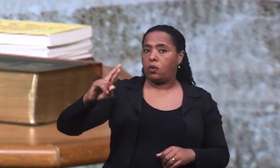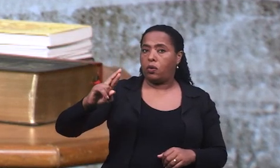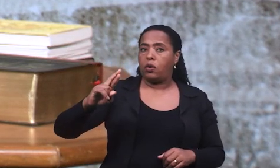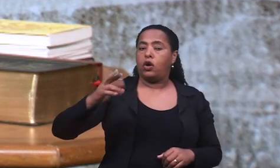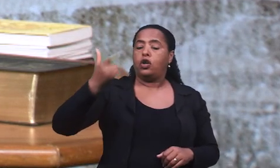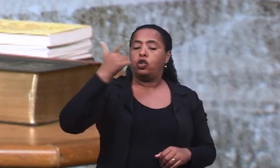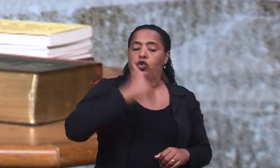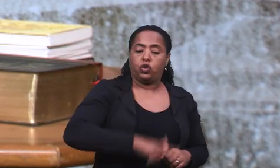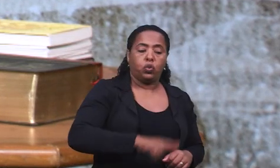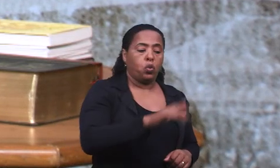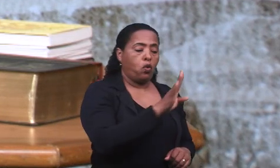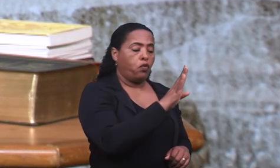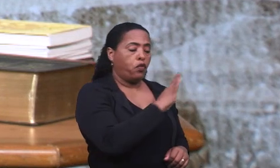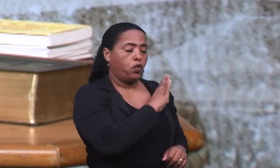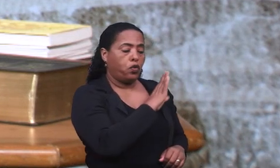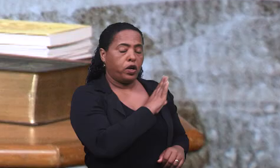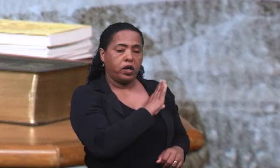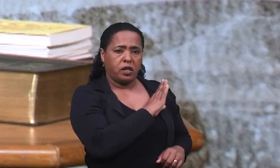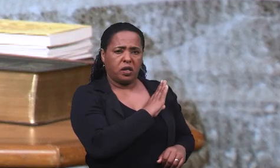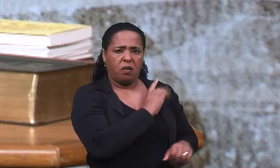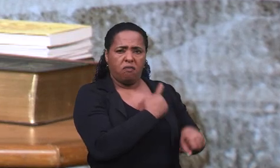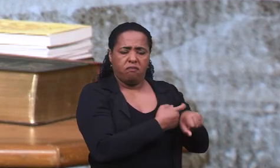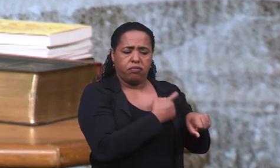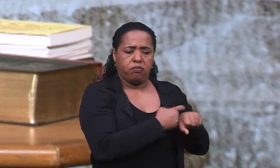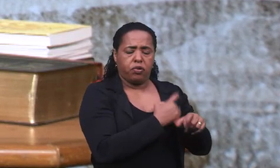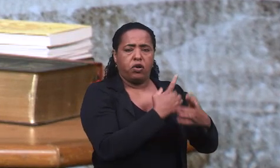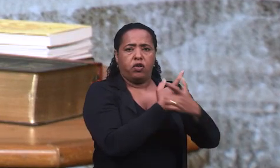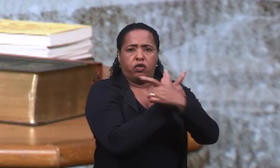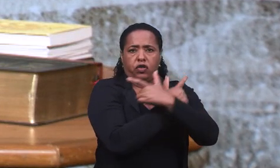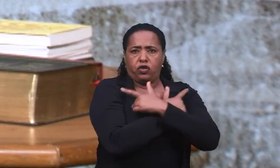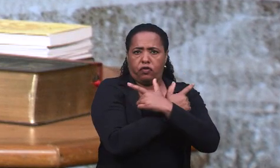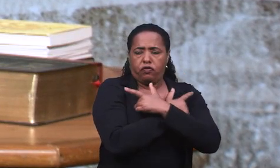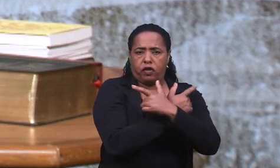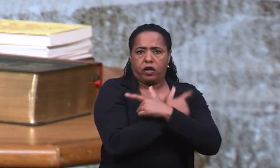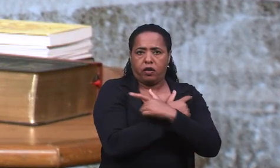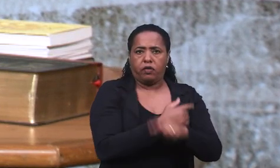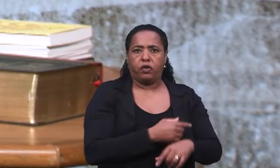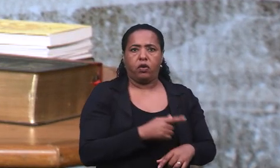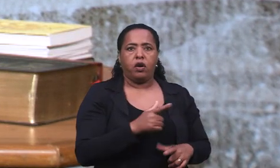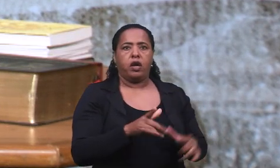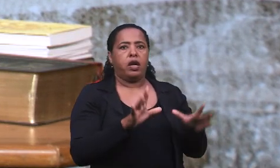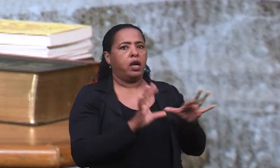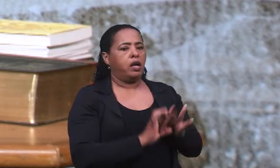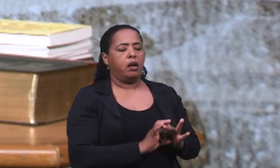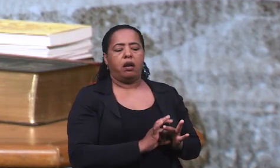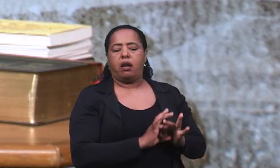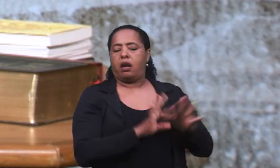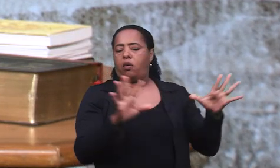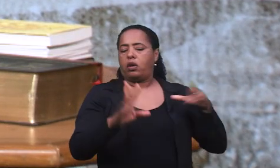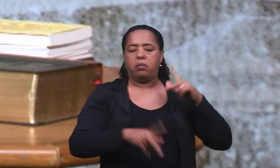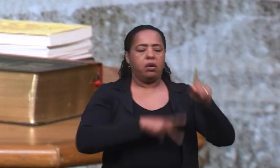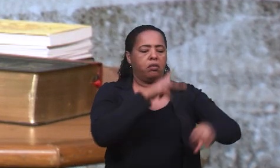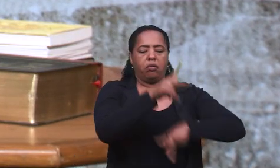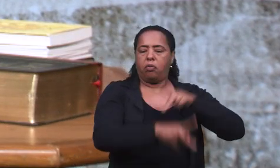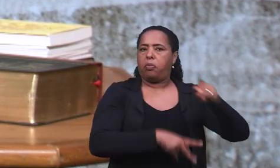endureceu o coração de Faraó, e este não deixou ir os filhos de